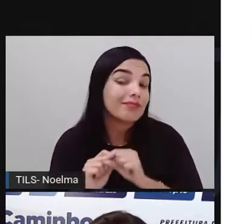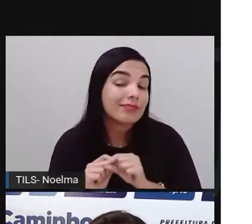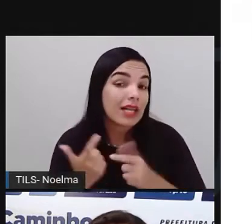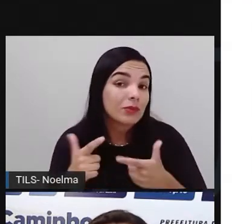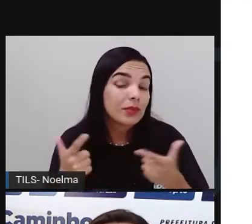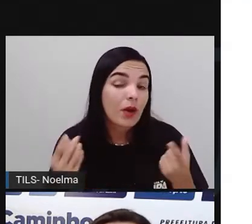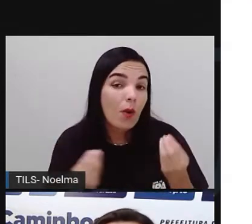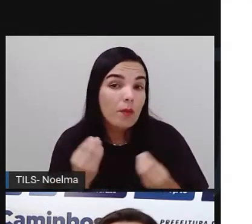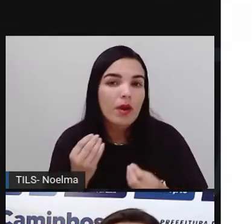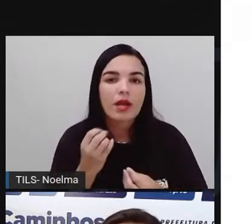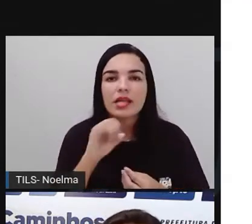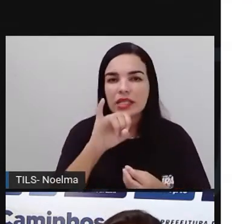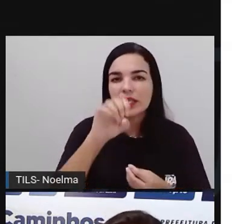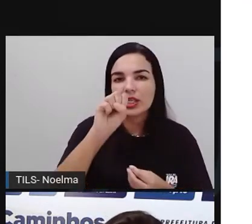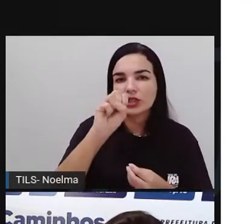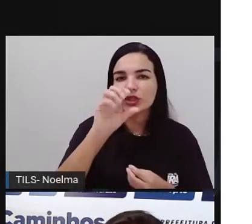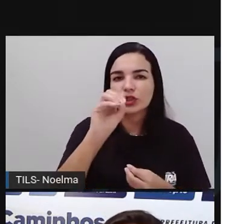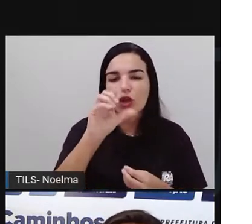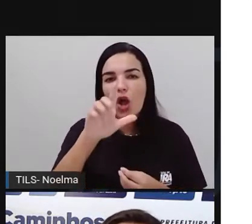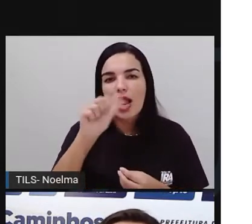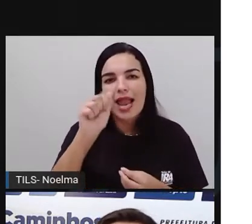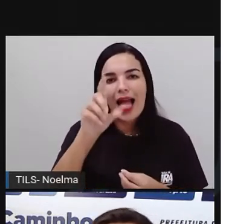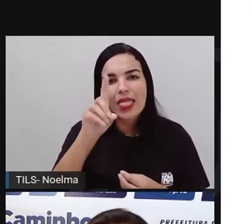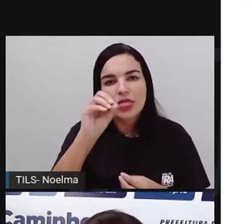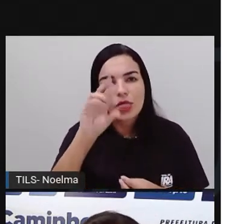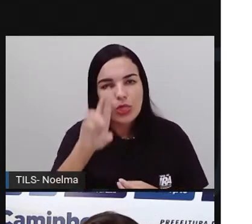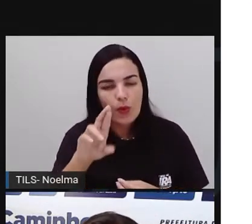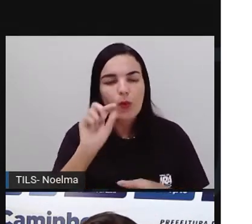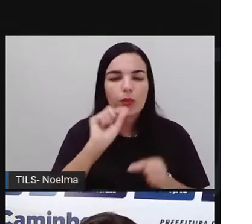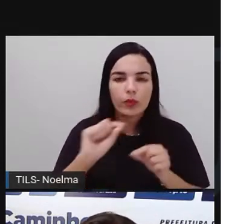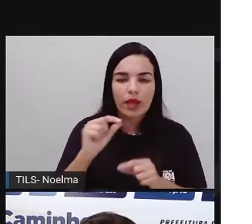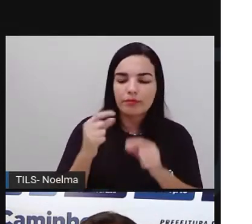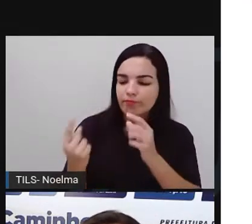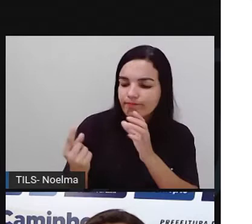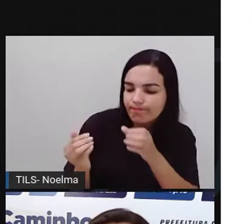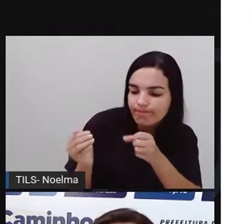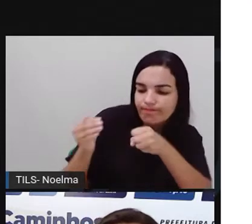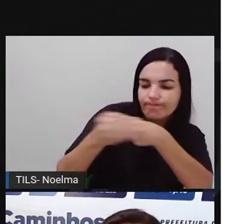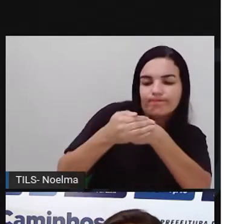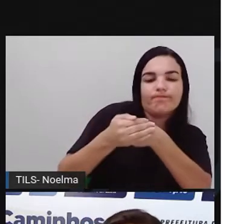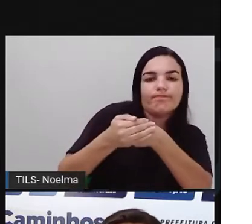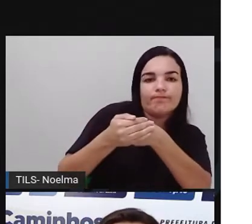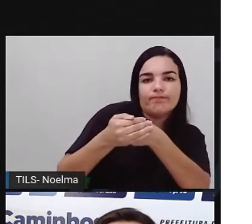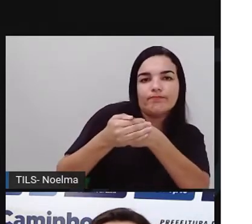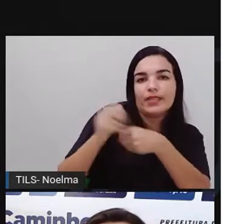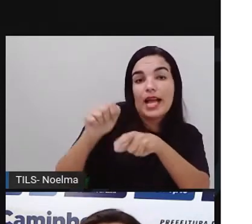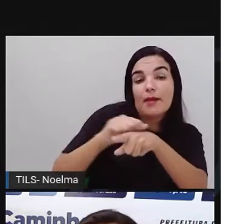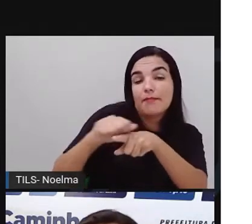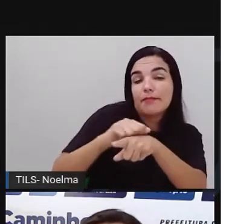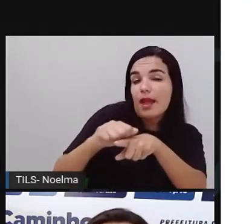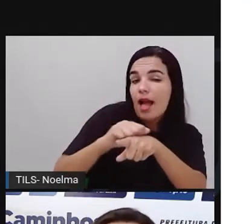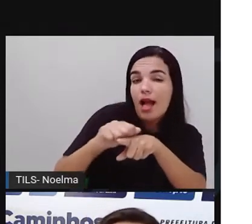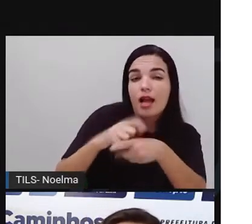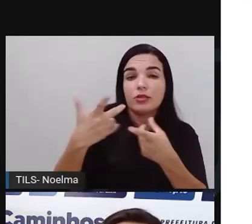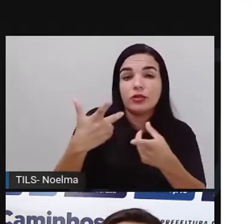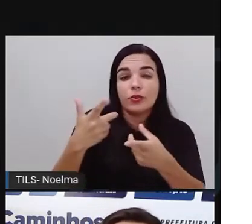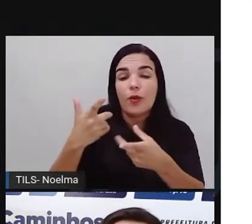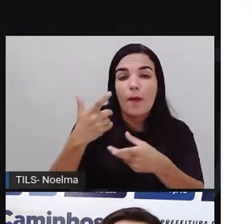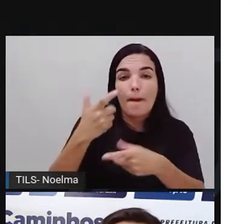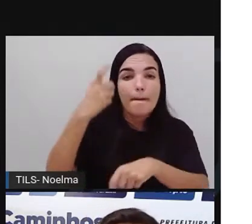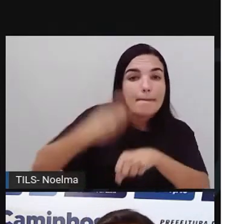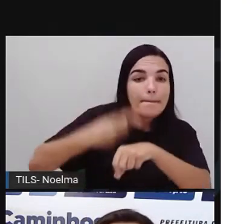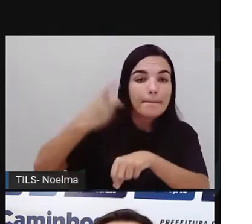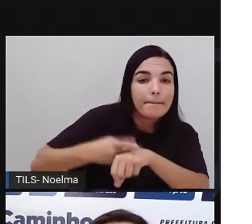são conhecidos como isoladores ou isolantes elétricos. Exemplo aí o plástico, a madeira, o vidro e